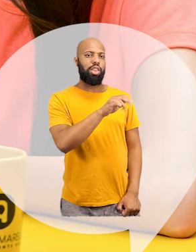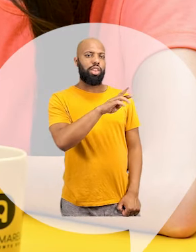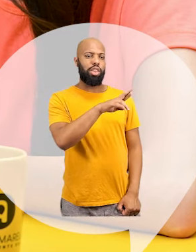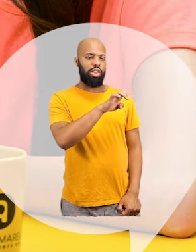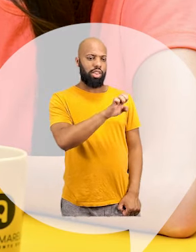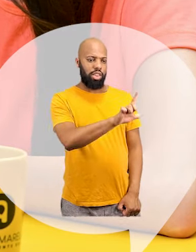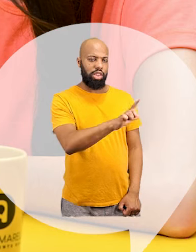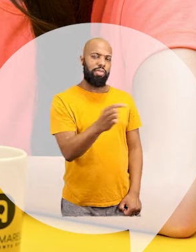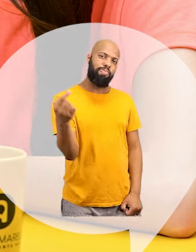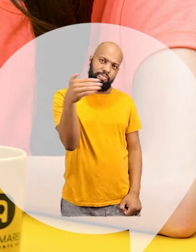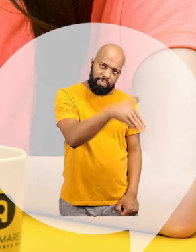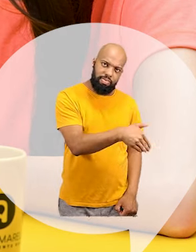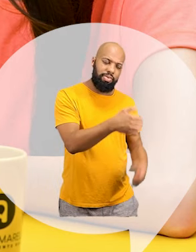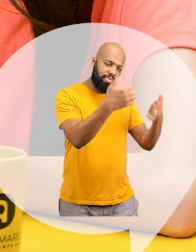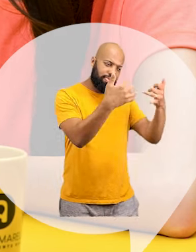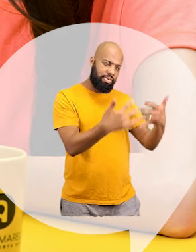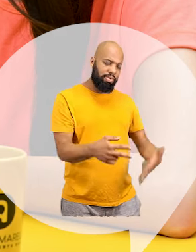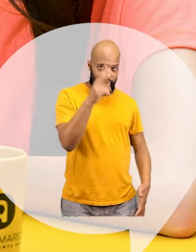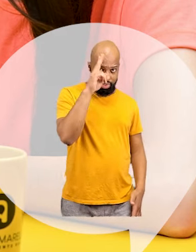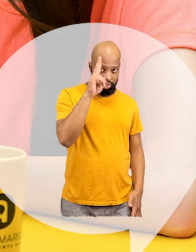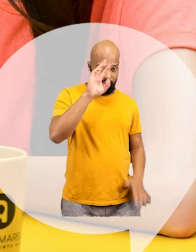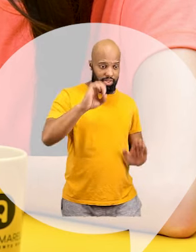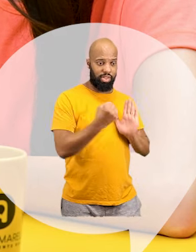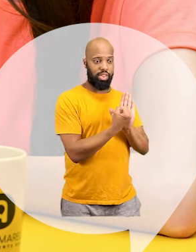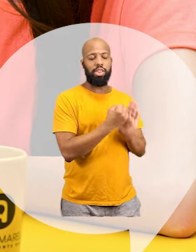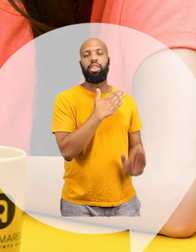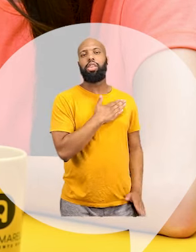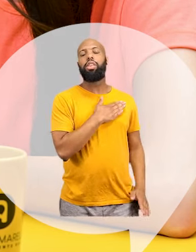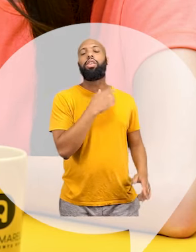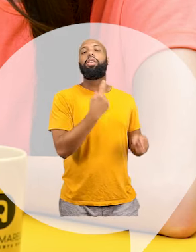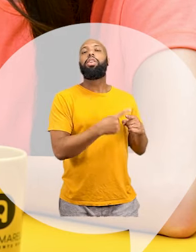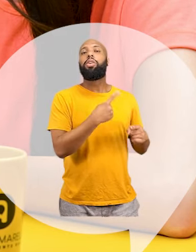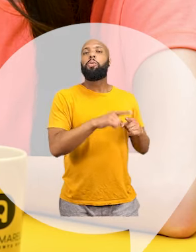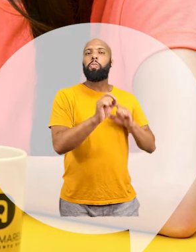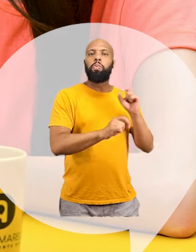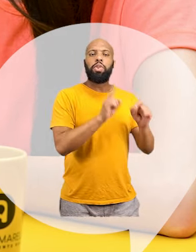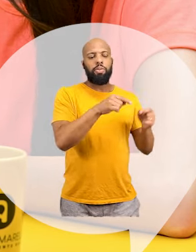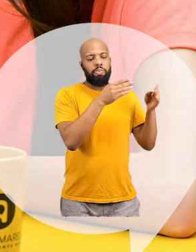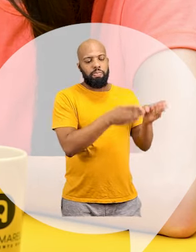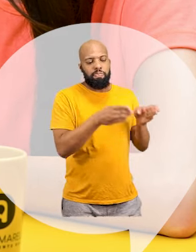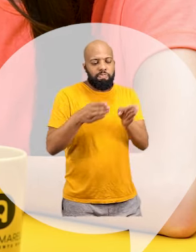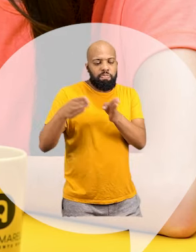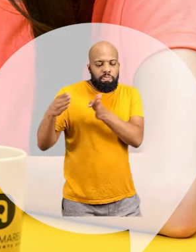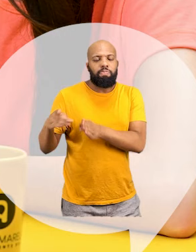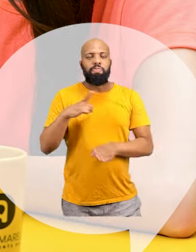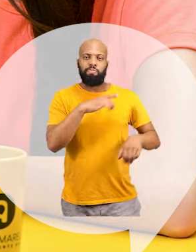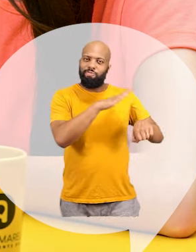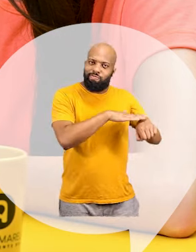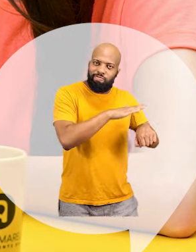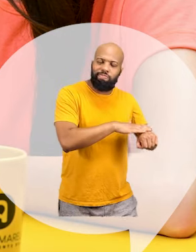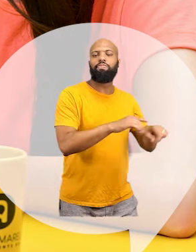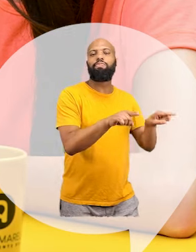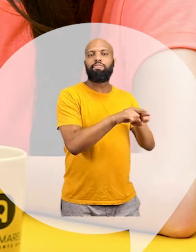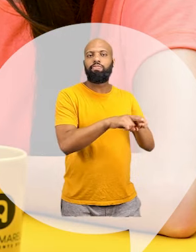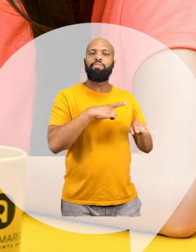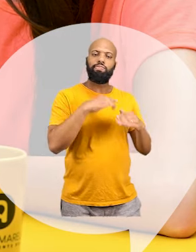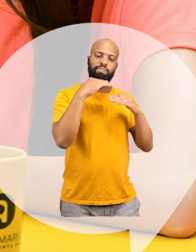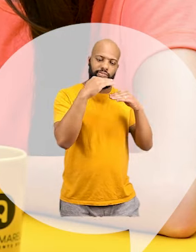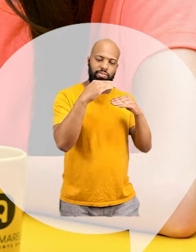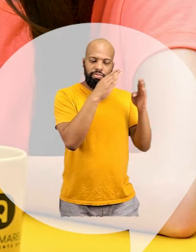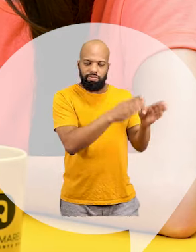espaço me contou essa história e ficou muito marcado para mim porque foi foi um processo né foram momentos e